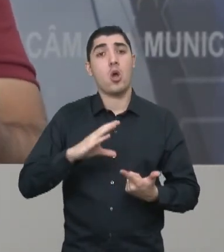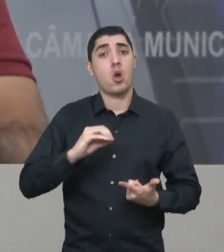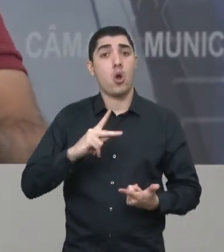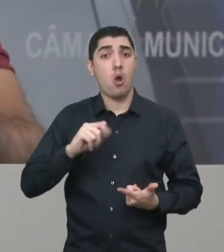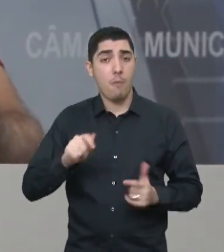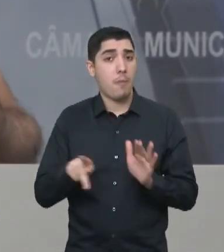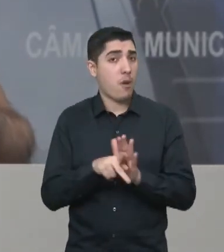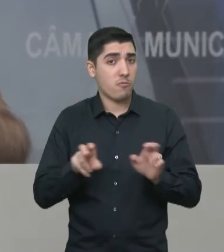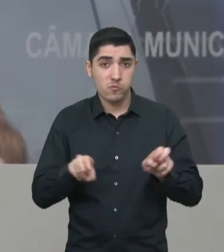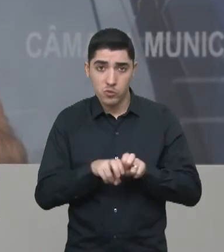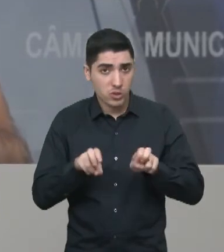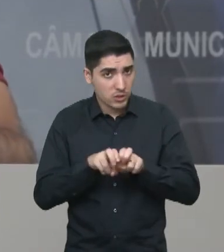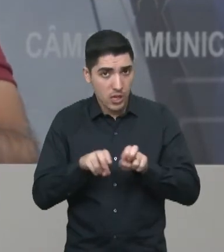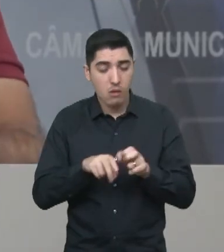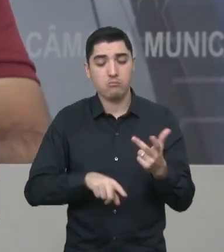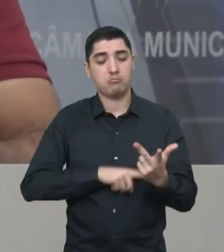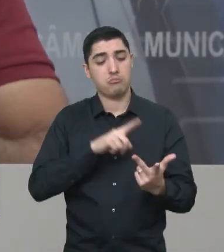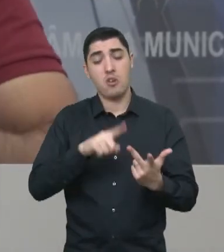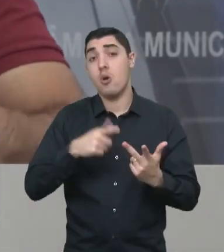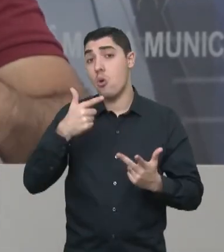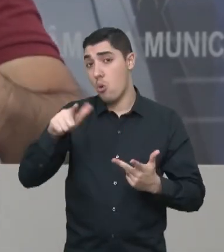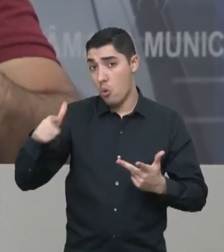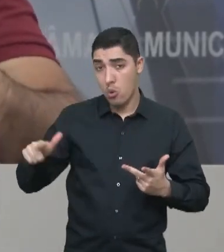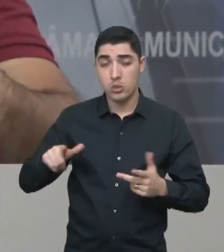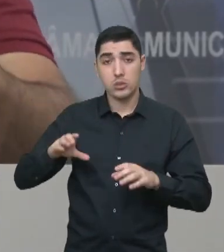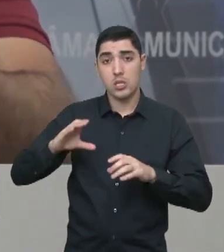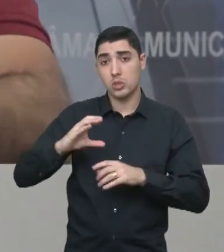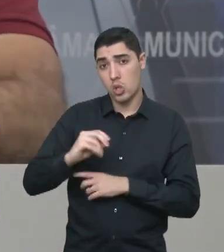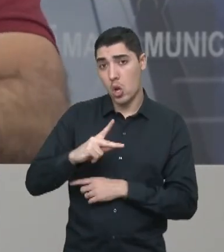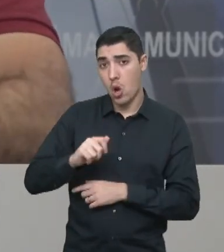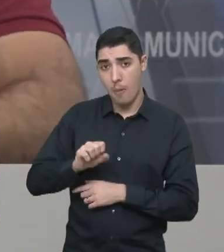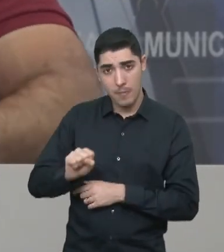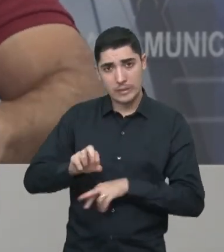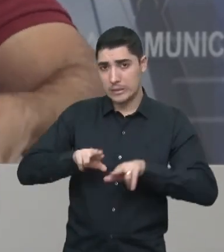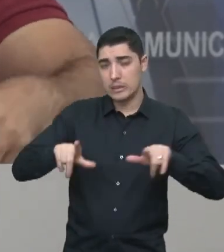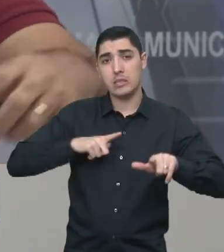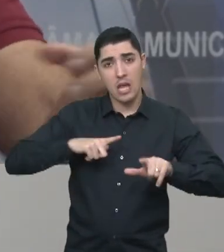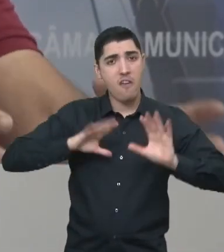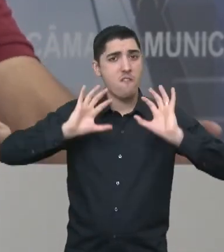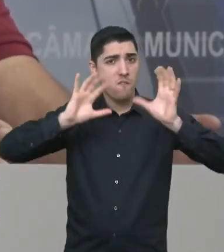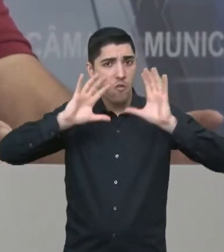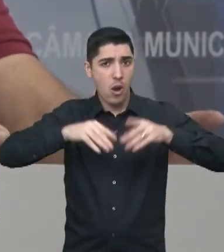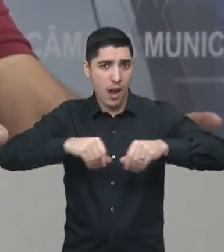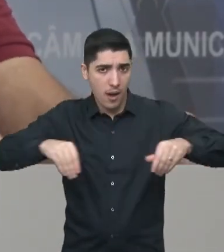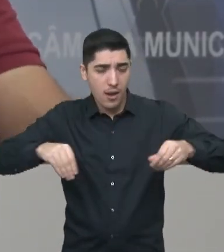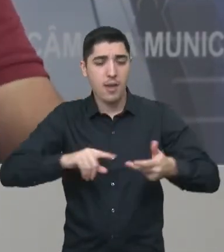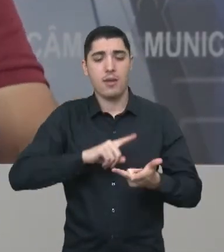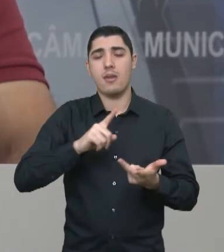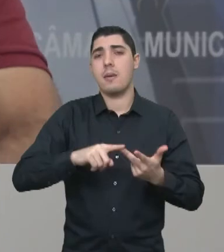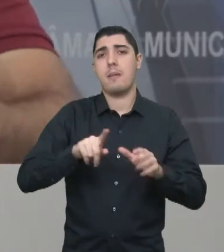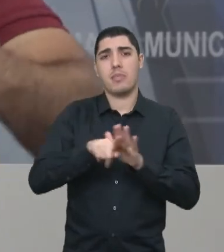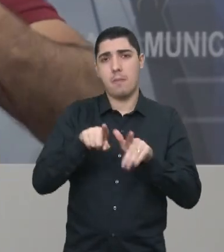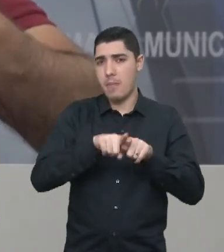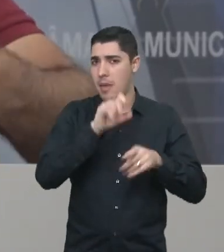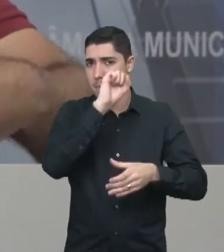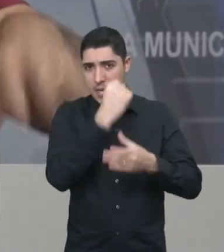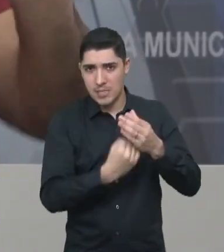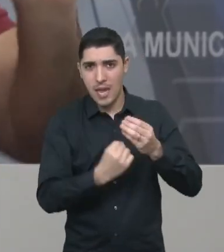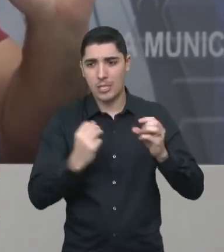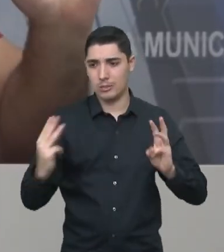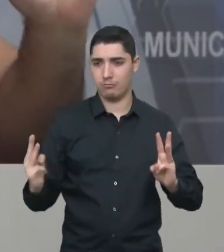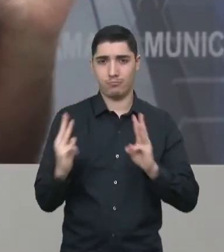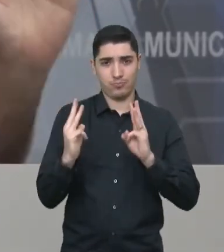Futsal, vai ter as Copas Populares, já tem de vôlei de areia, de basquete 3x3, e